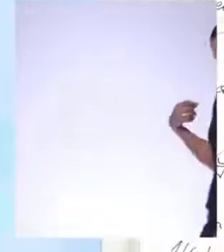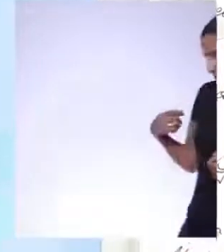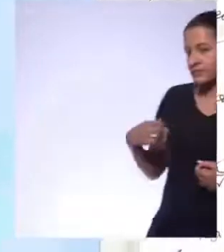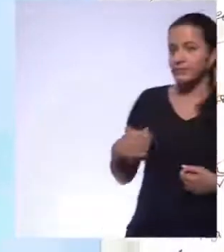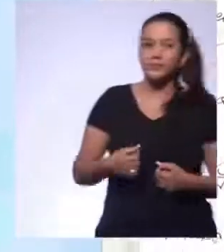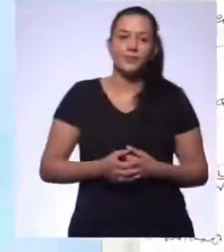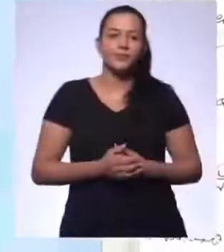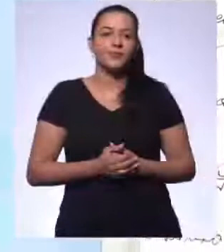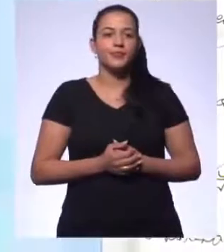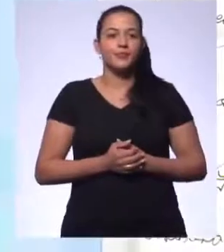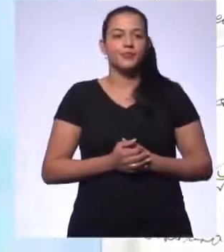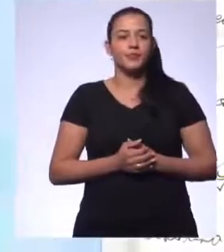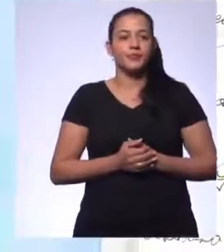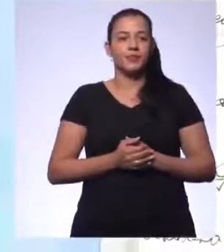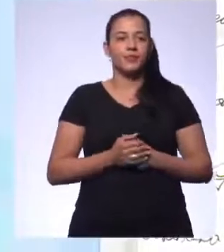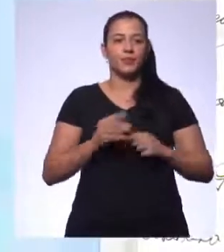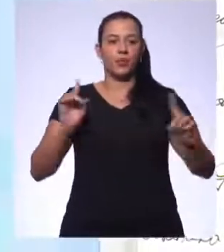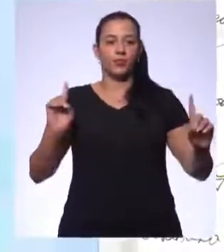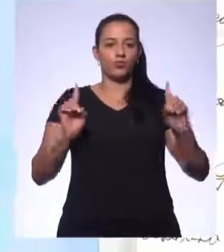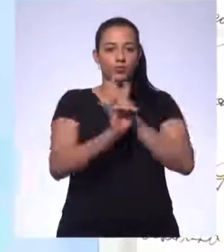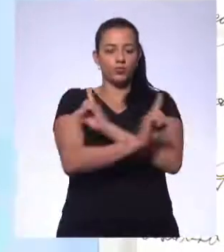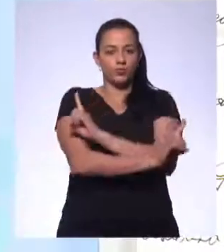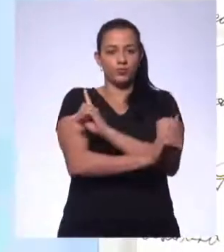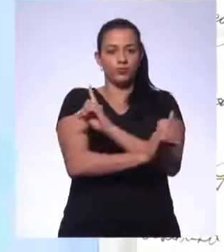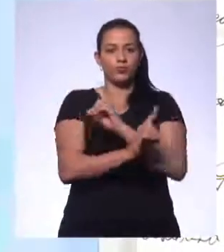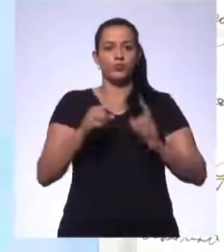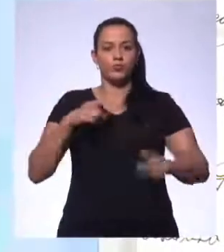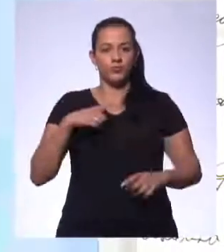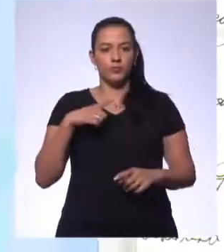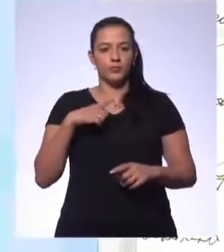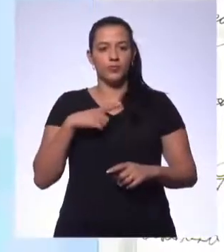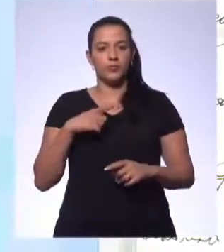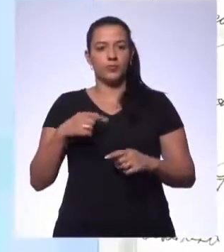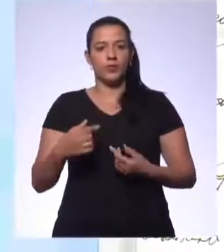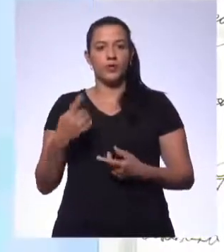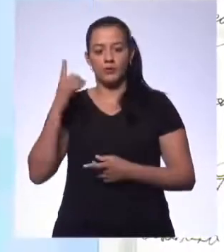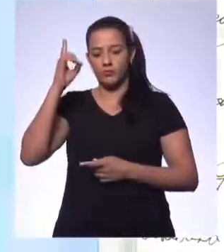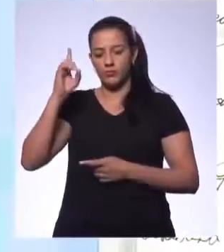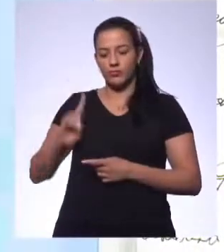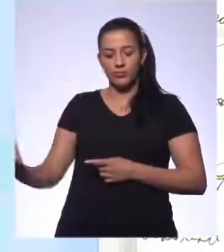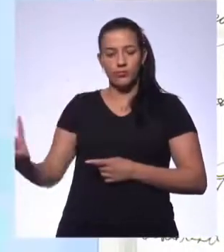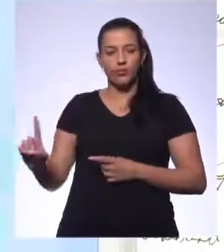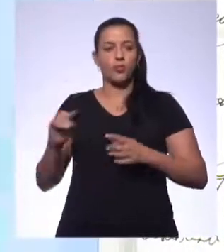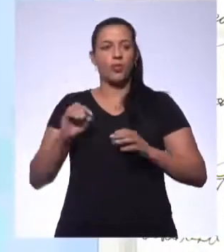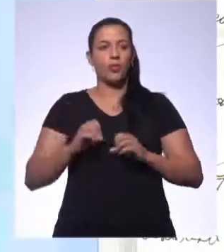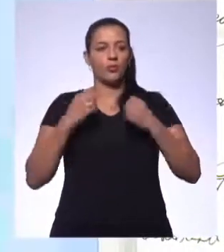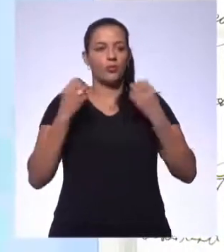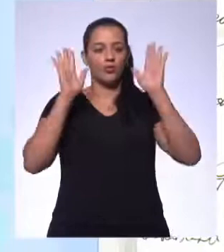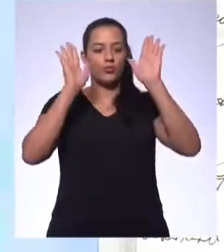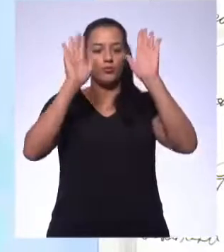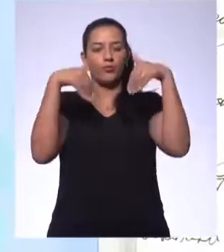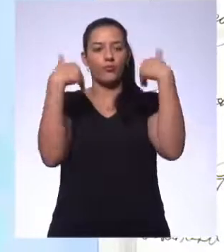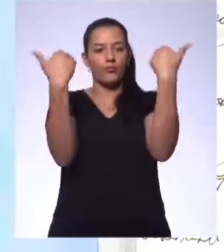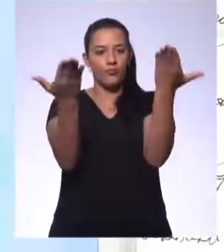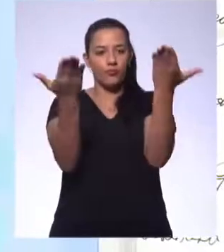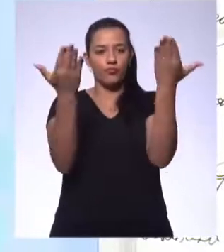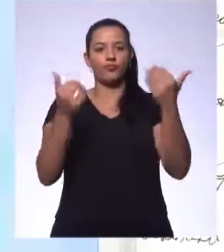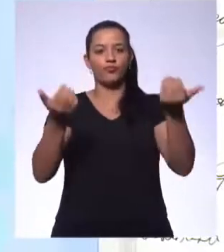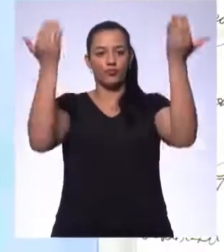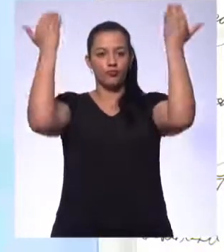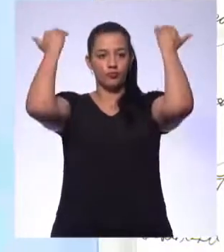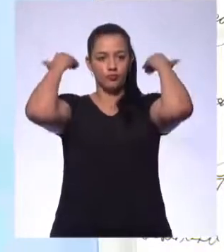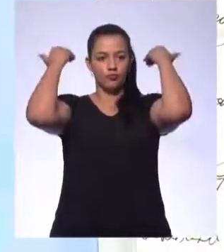deixa para ele entrar. Ele vai sair ou da perna 1, ou da 2, ou da 3, da direita, da esquerda, ou do fundo do palco, tá? Ou geralmente daqui, né,